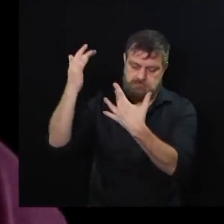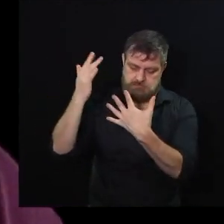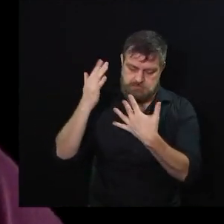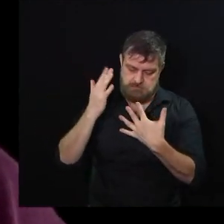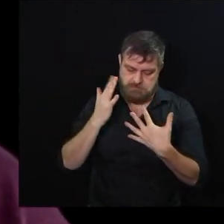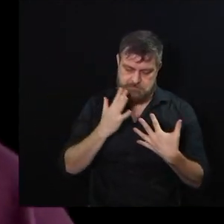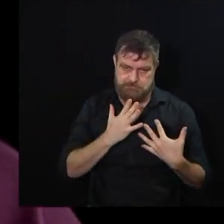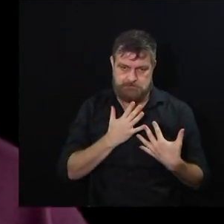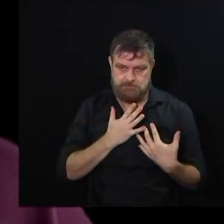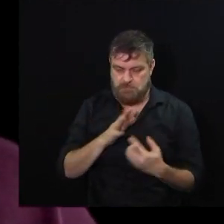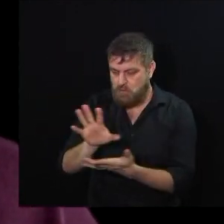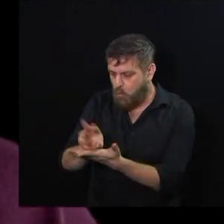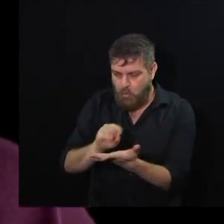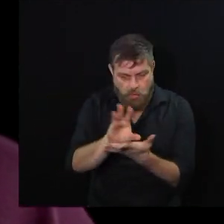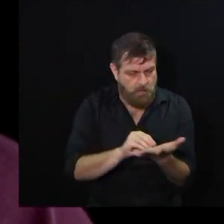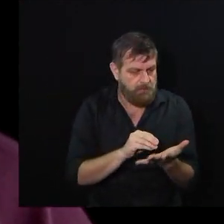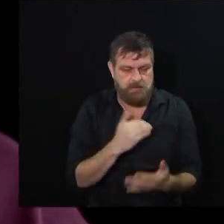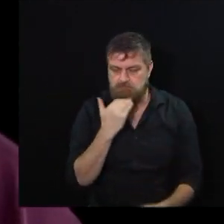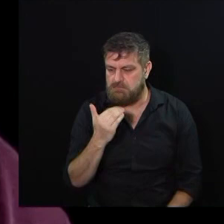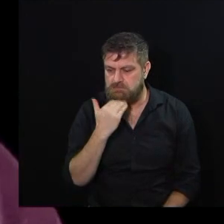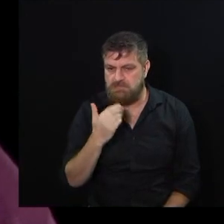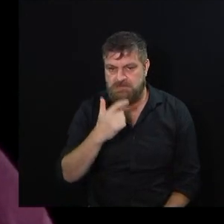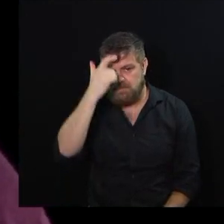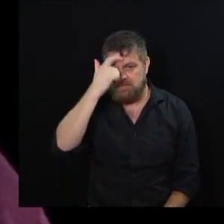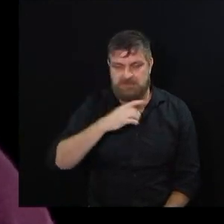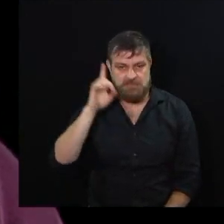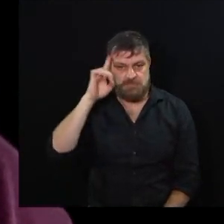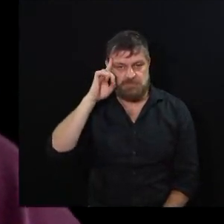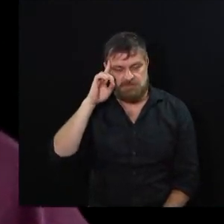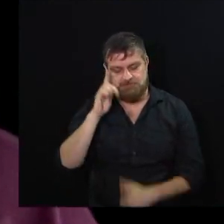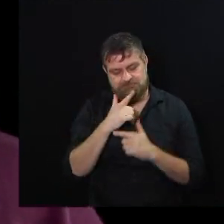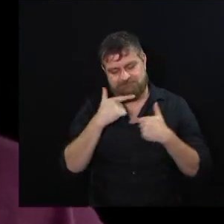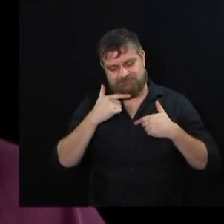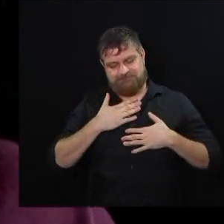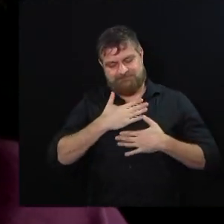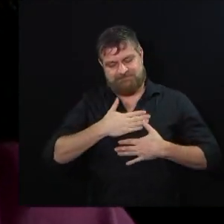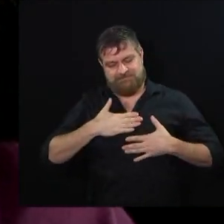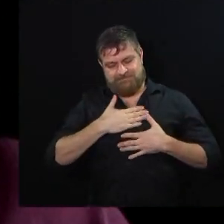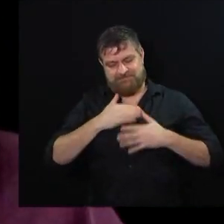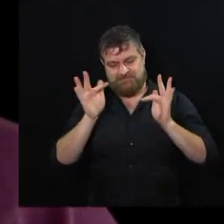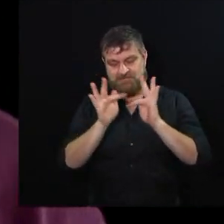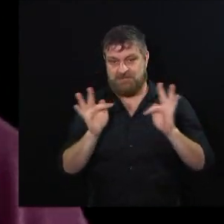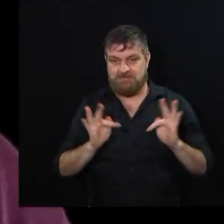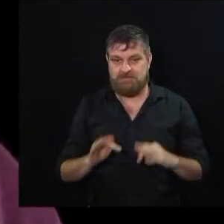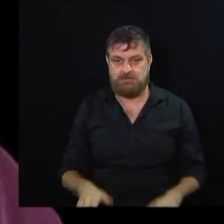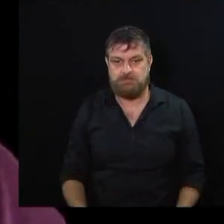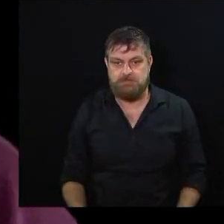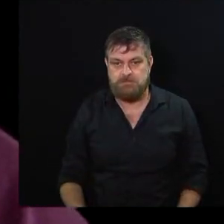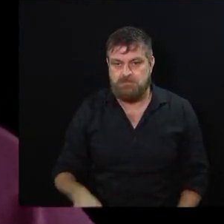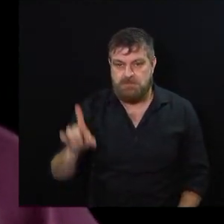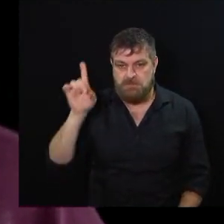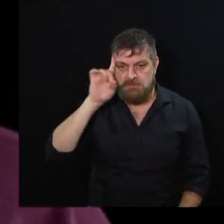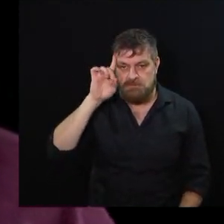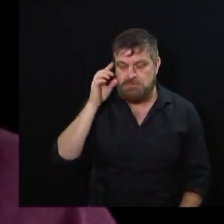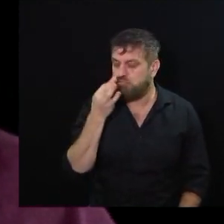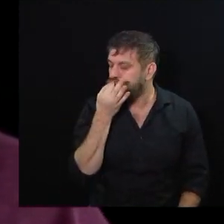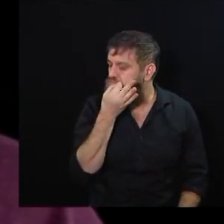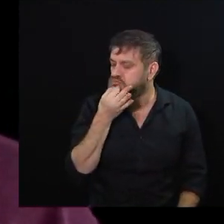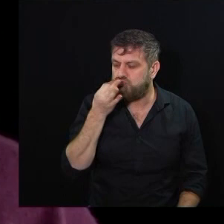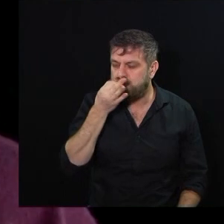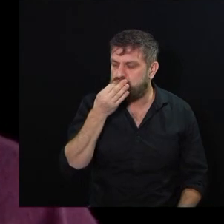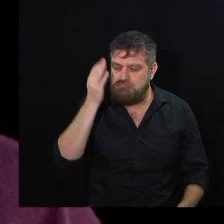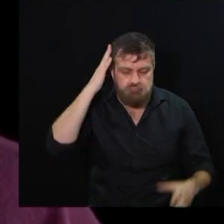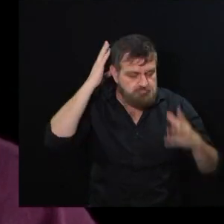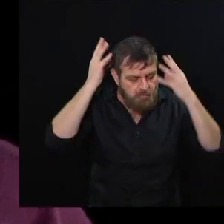Tem dia que eu estou de bom humor, eu... Olha, o dia que eu passo batom, que eu emperiquito meu cabelo, que